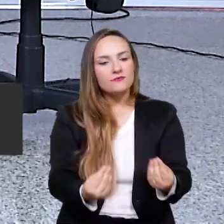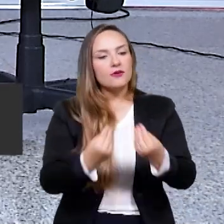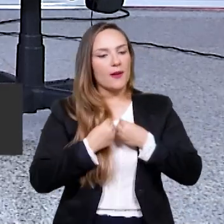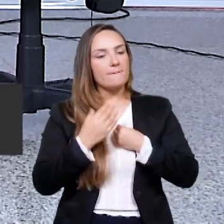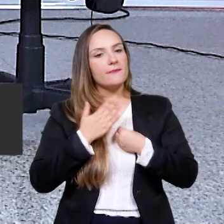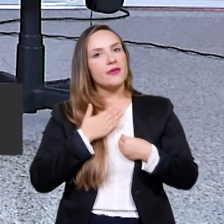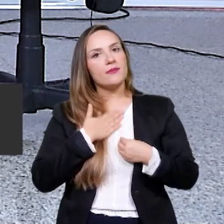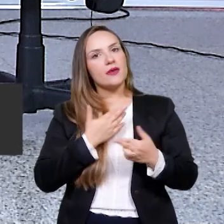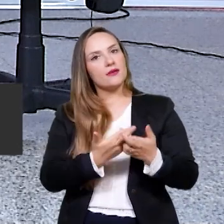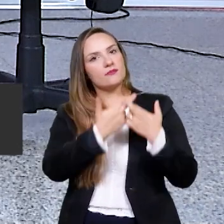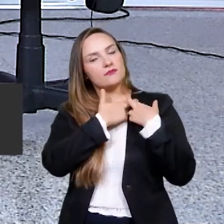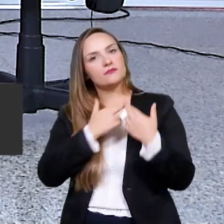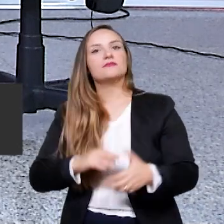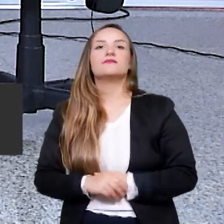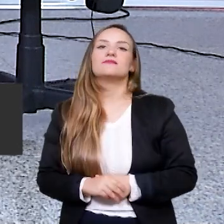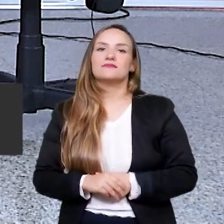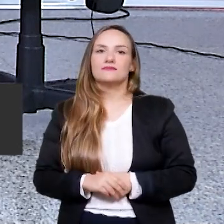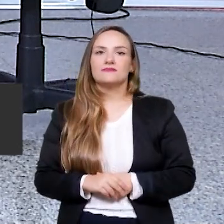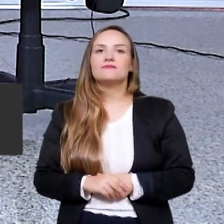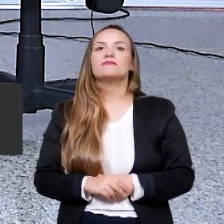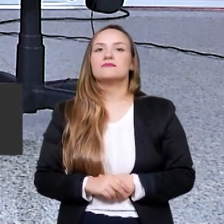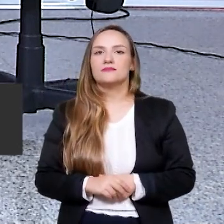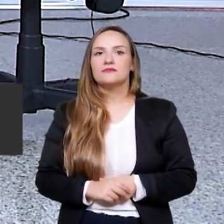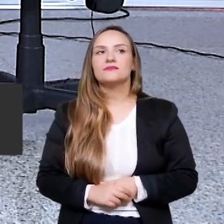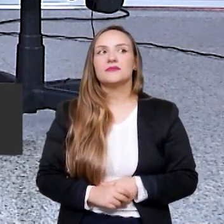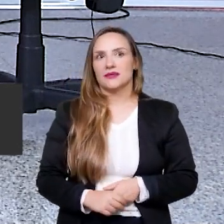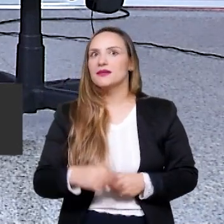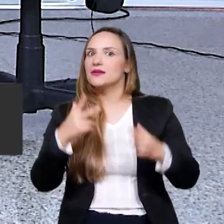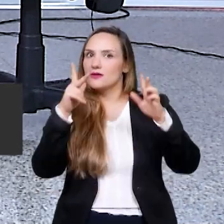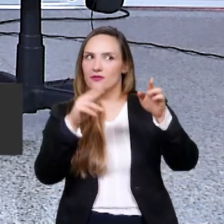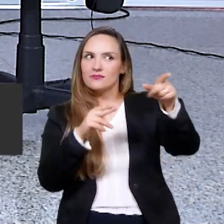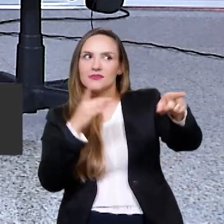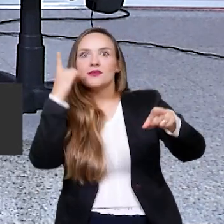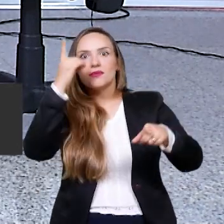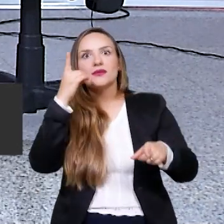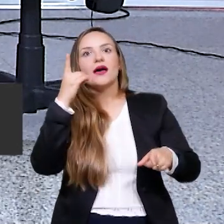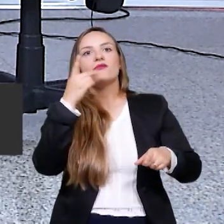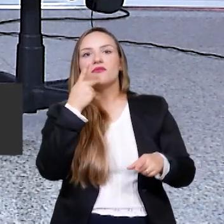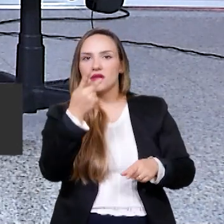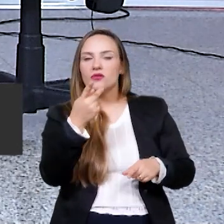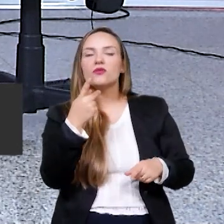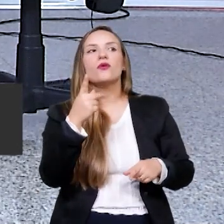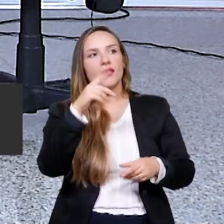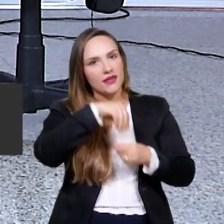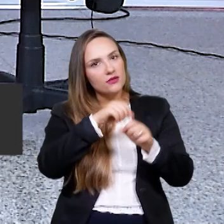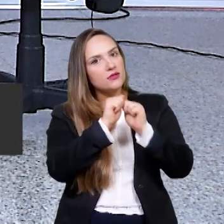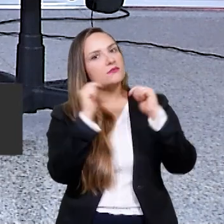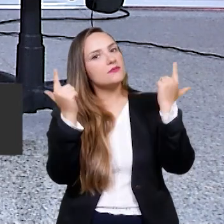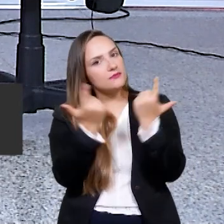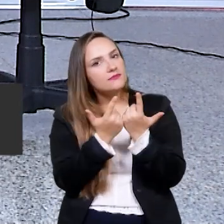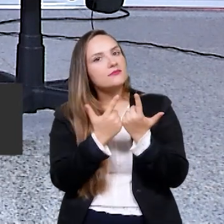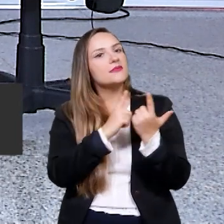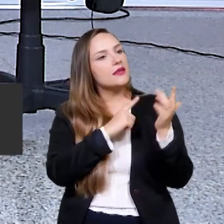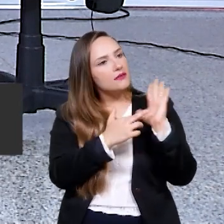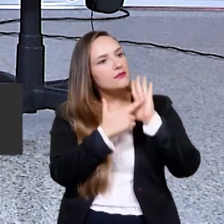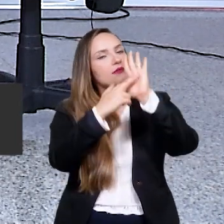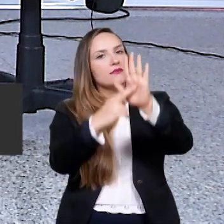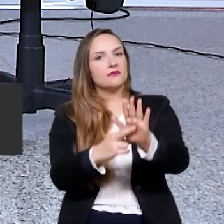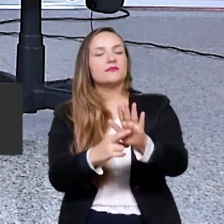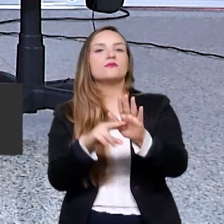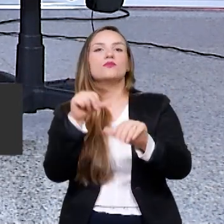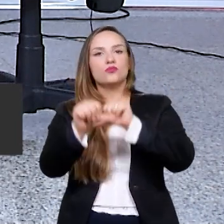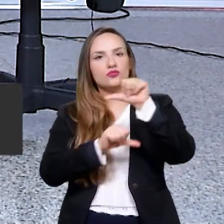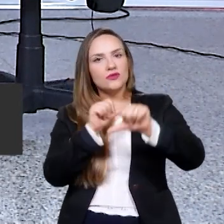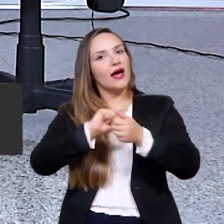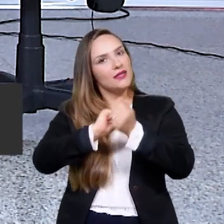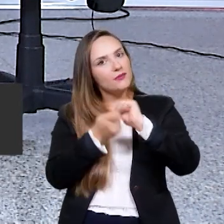está numa casa de leis e tem que ter a representatividade, inclusive transformar isso em leis, né, deputado? Sim, que sim. é a